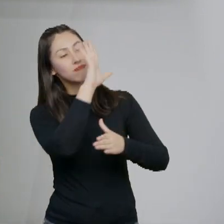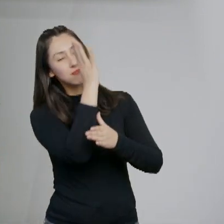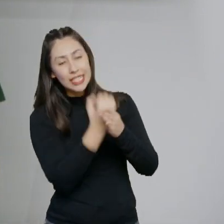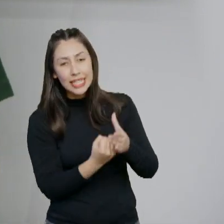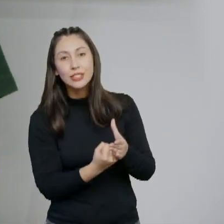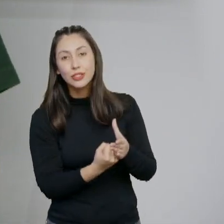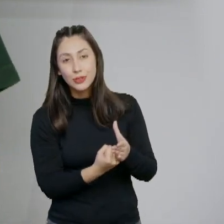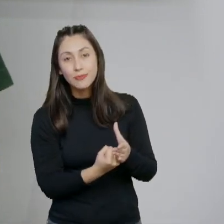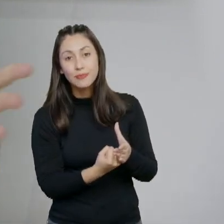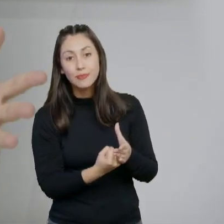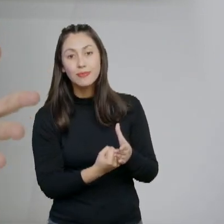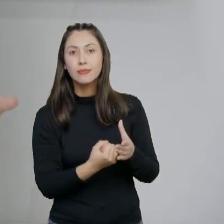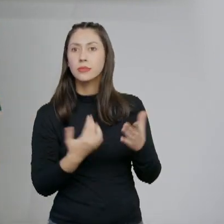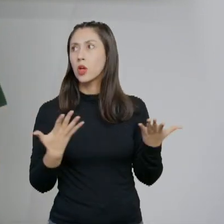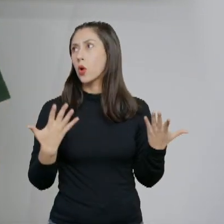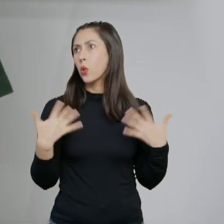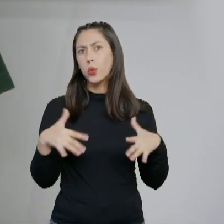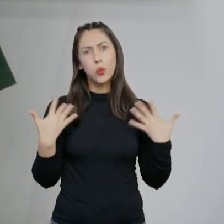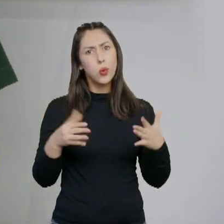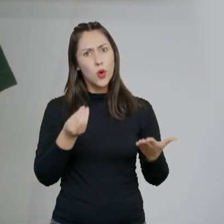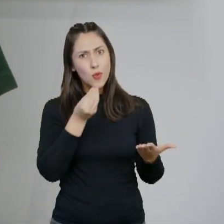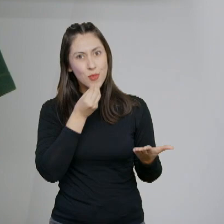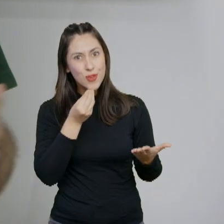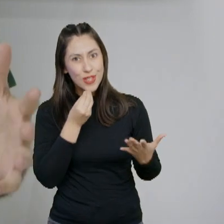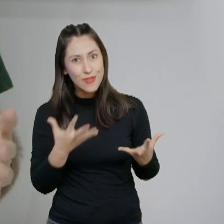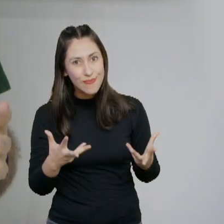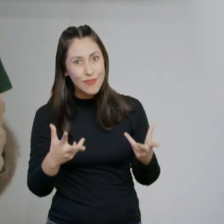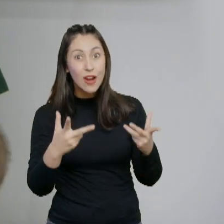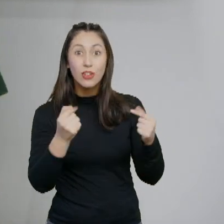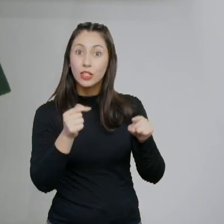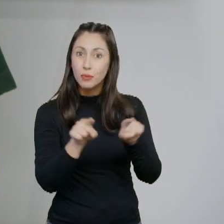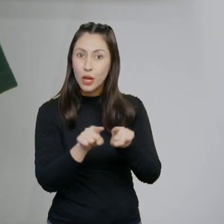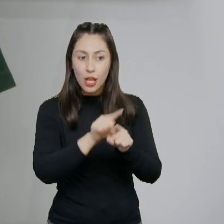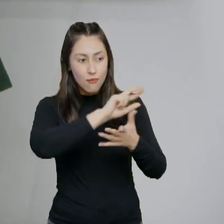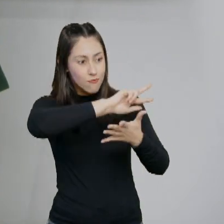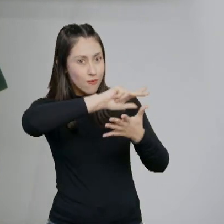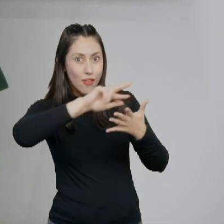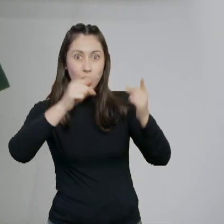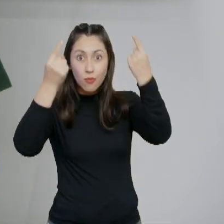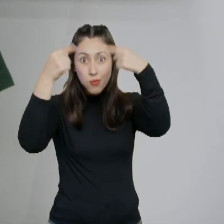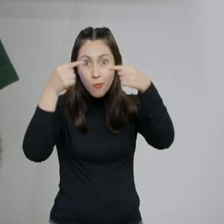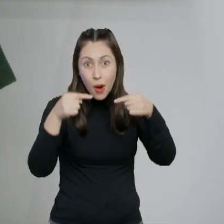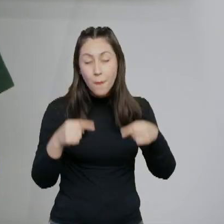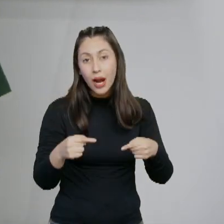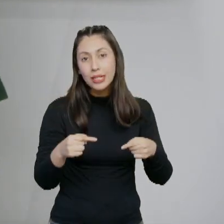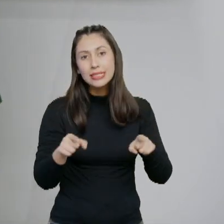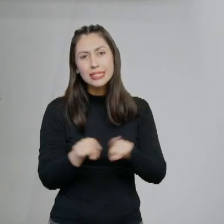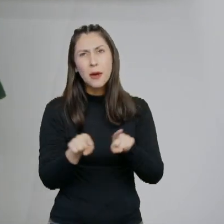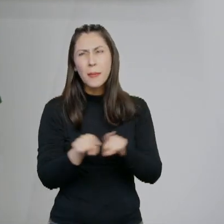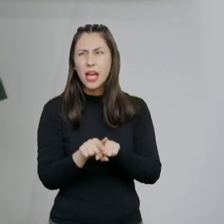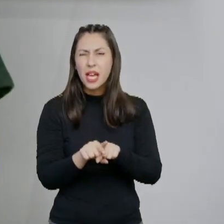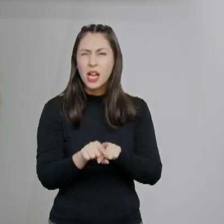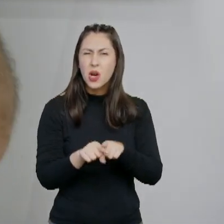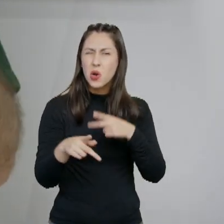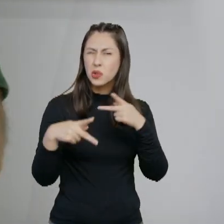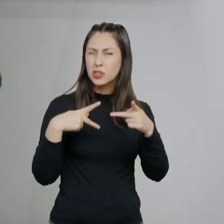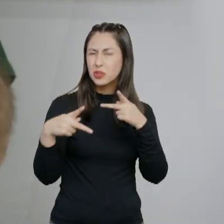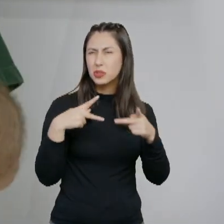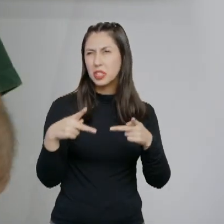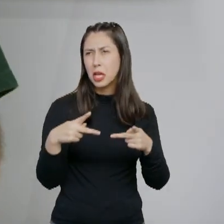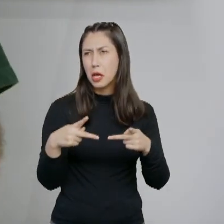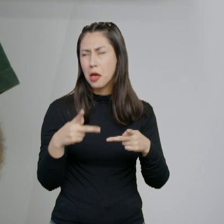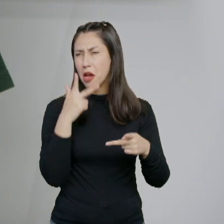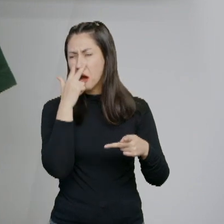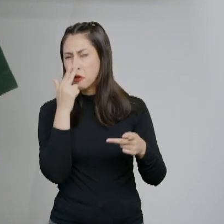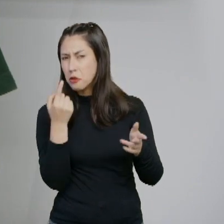gosta de basquete, é um prato cheio, né, já que vão ser vários jogos aí, e principalmente São José, acho que o São José deve ser o último jogo da